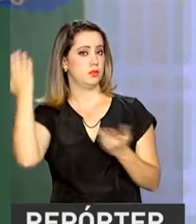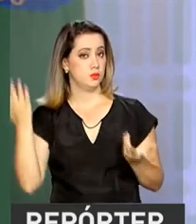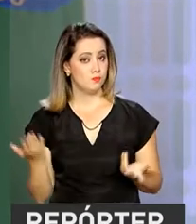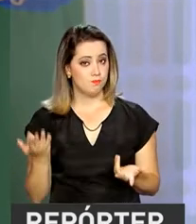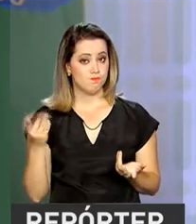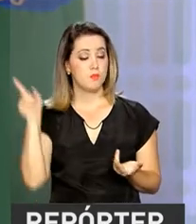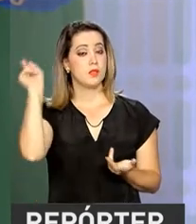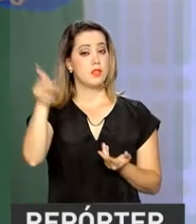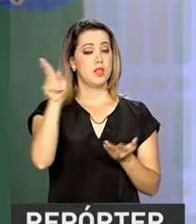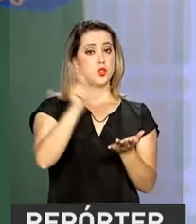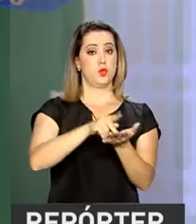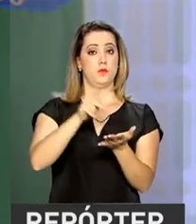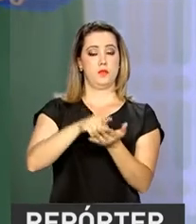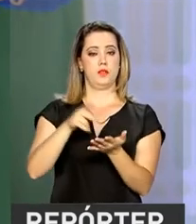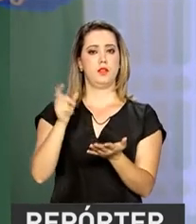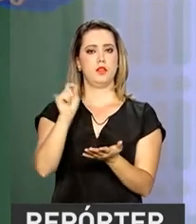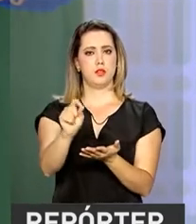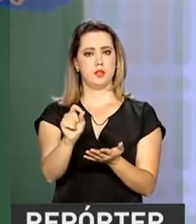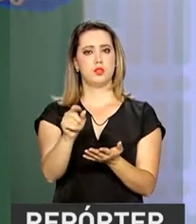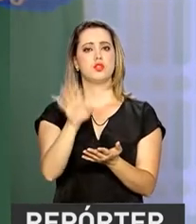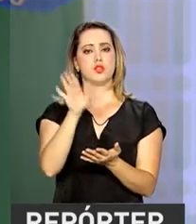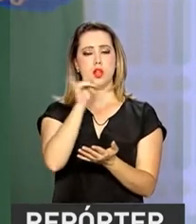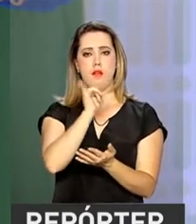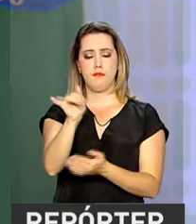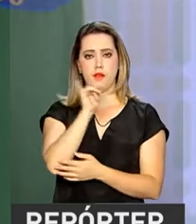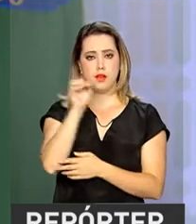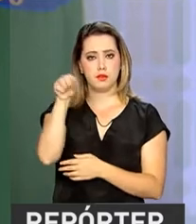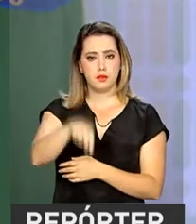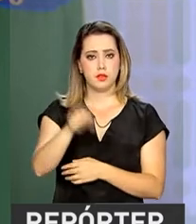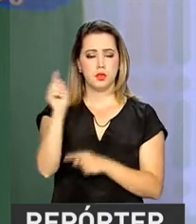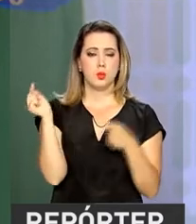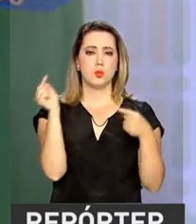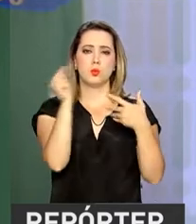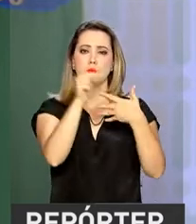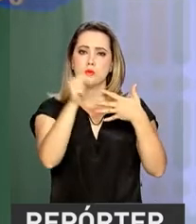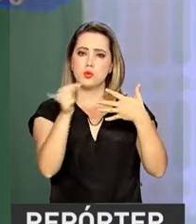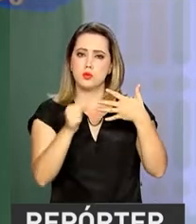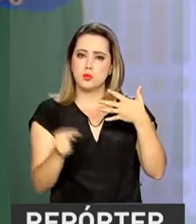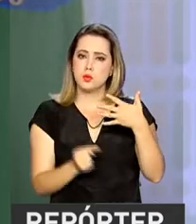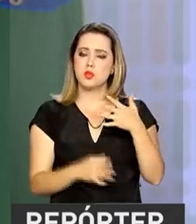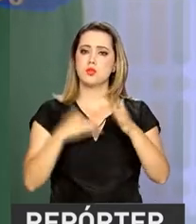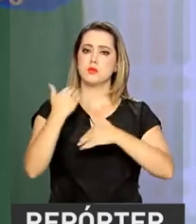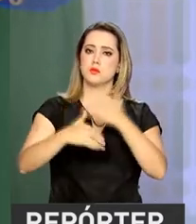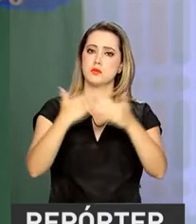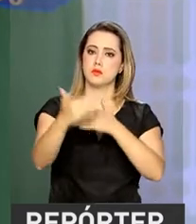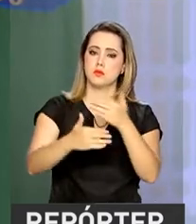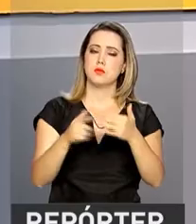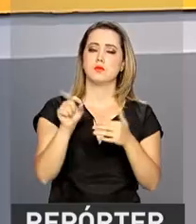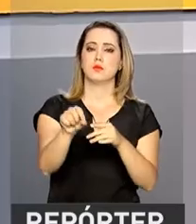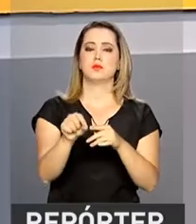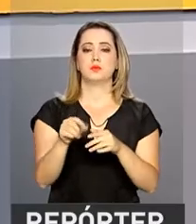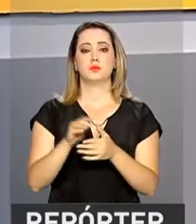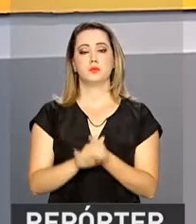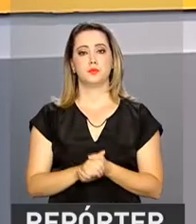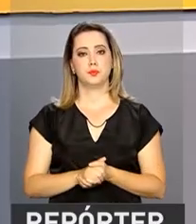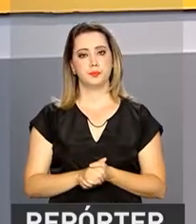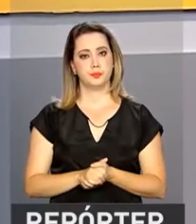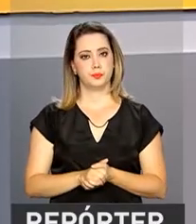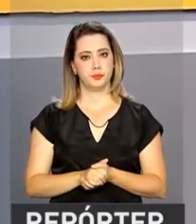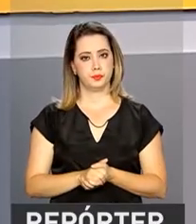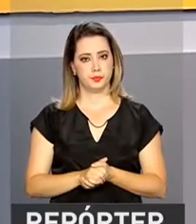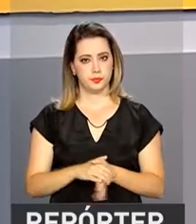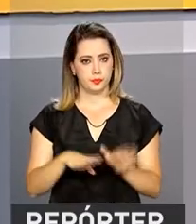Na verdade, a realização, como foi dito aqui, dos objetivos do desenvolvimento sustentável. O